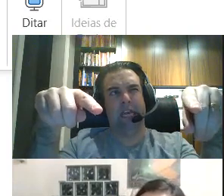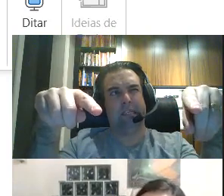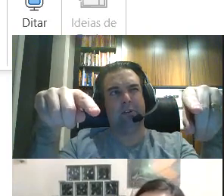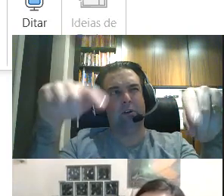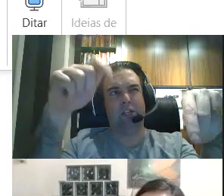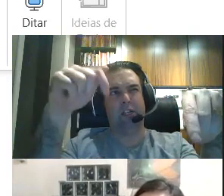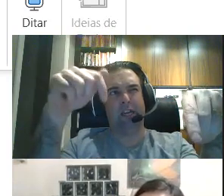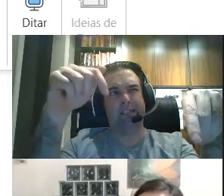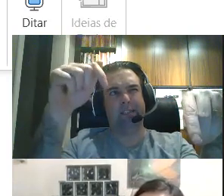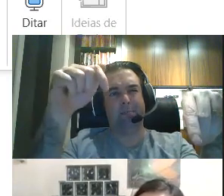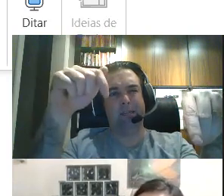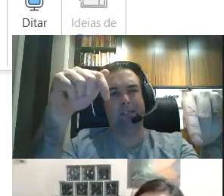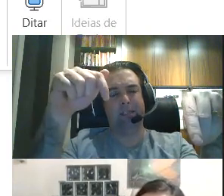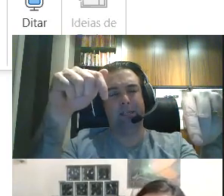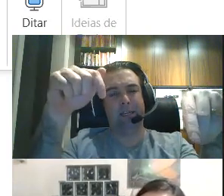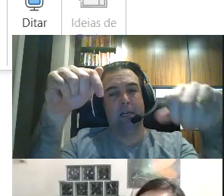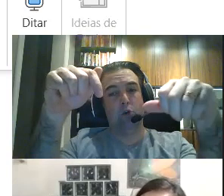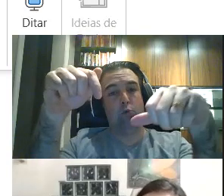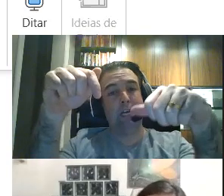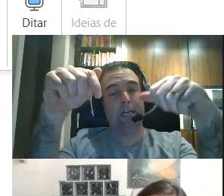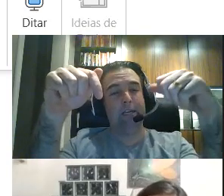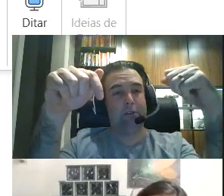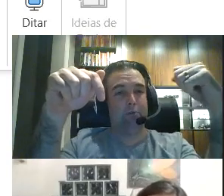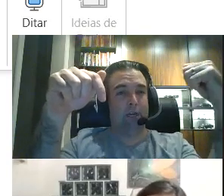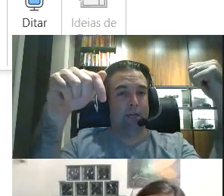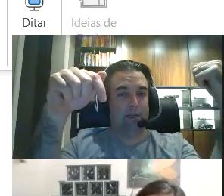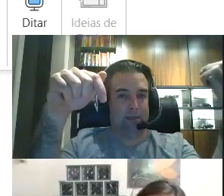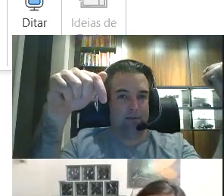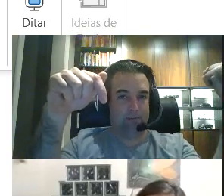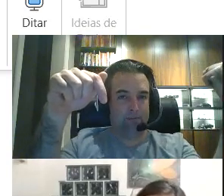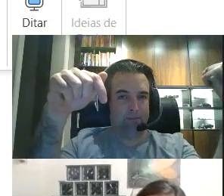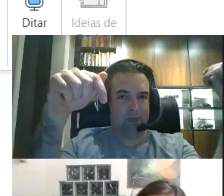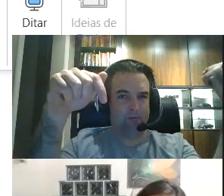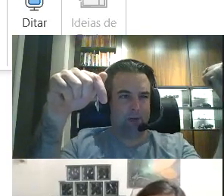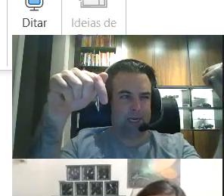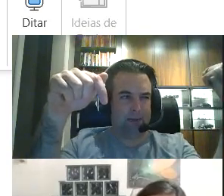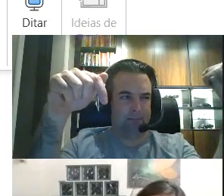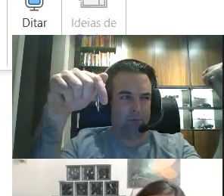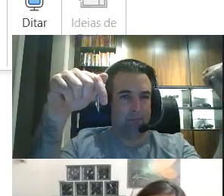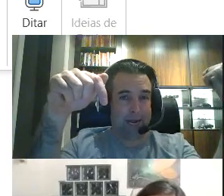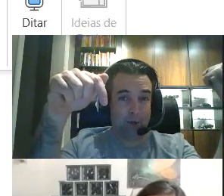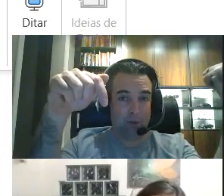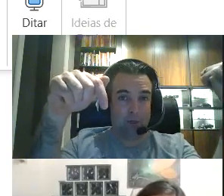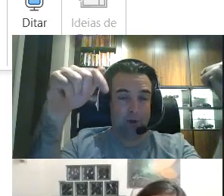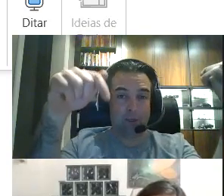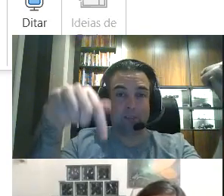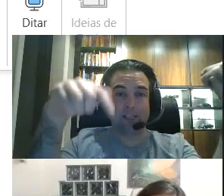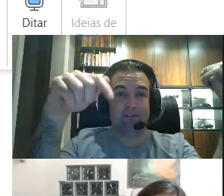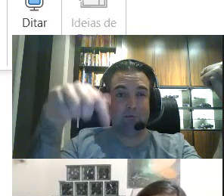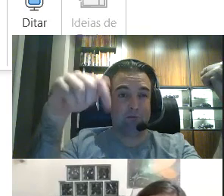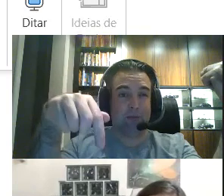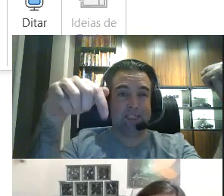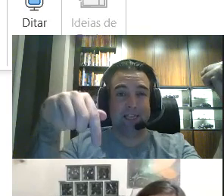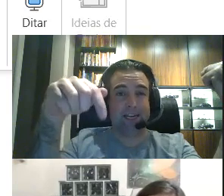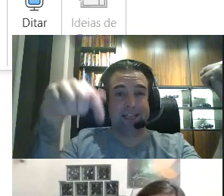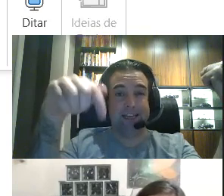acho 10 agora, dia 10 desse mês. No início dela, que foi lá por maio, nós